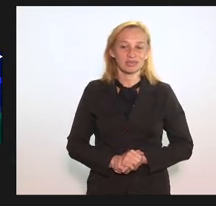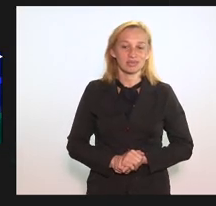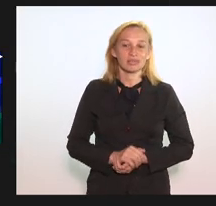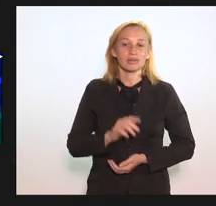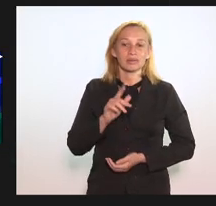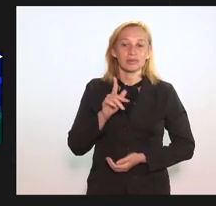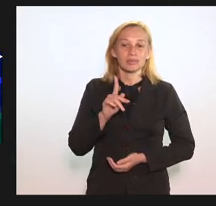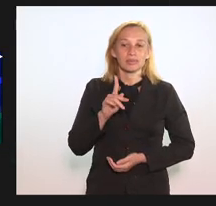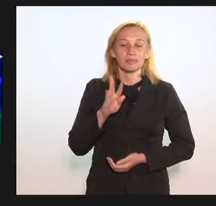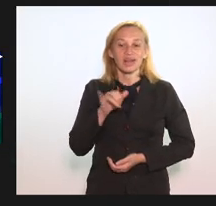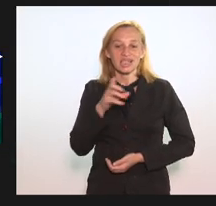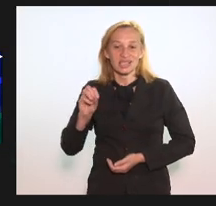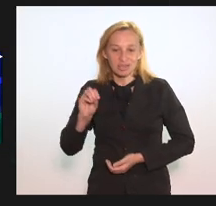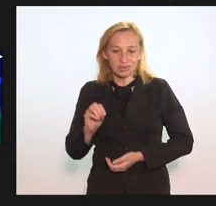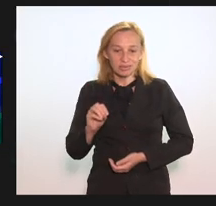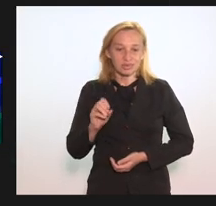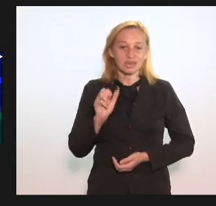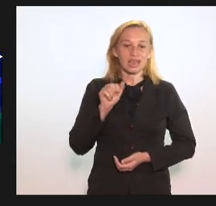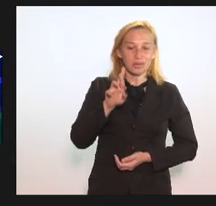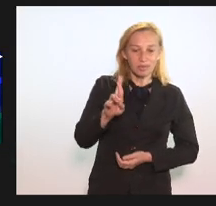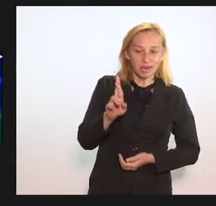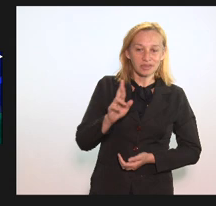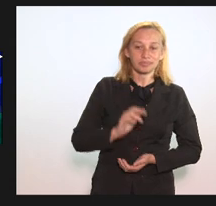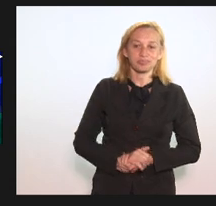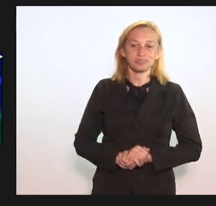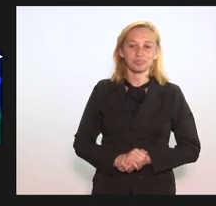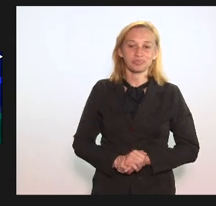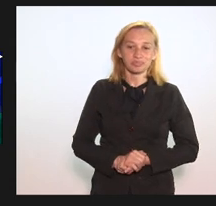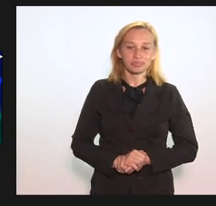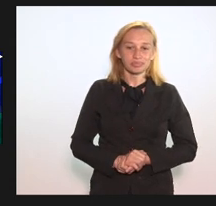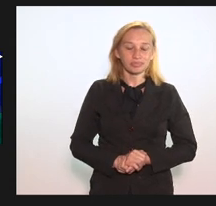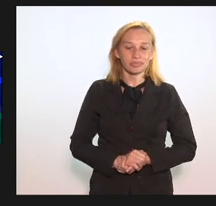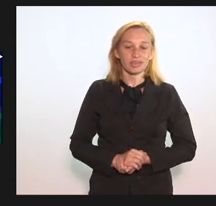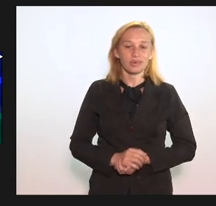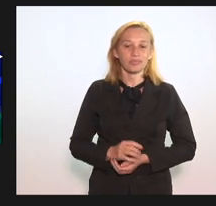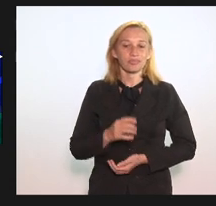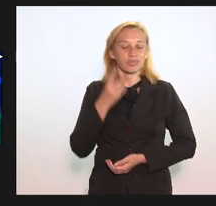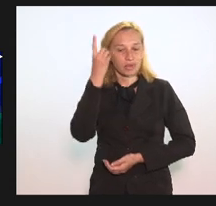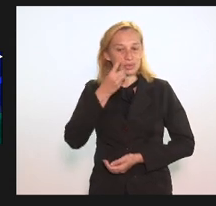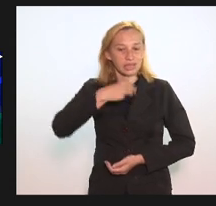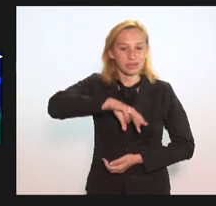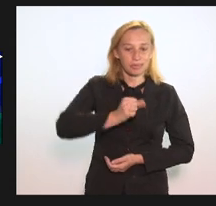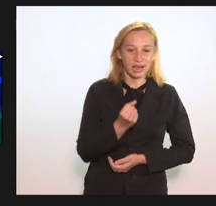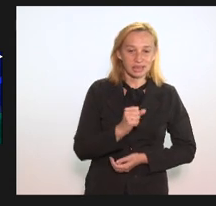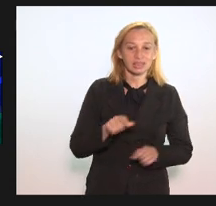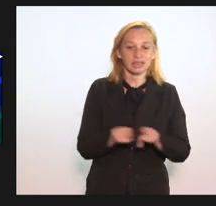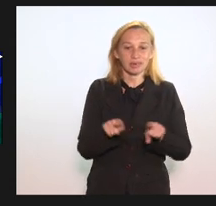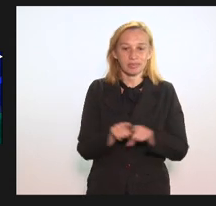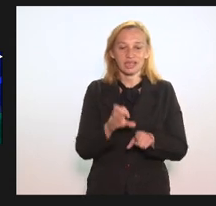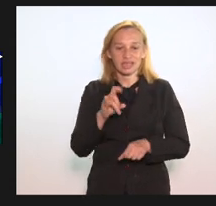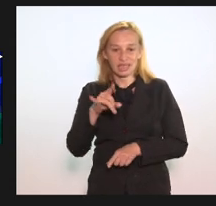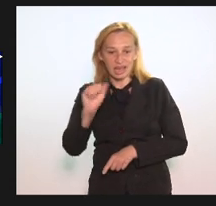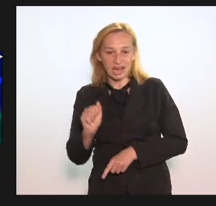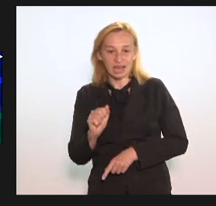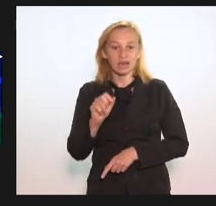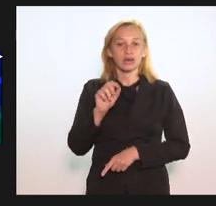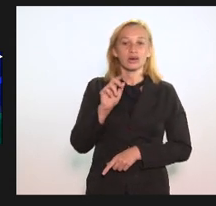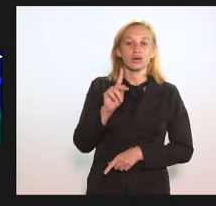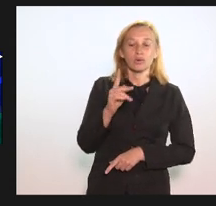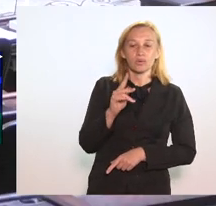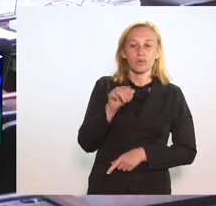brasão Eleomar minc a deputada Marta adaptar da Célia Wellington